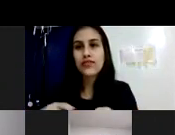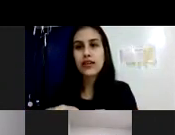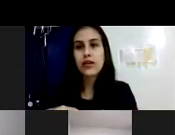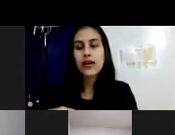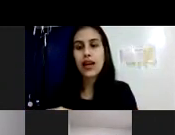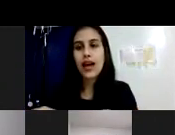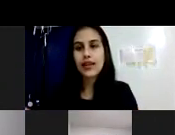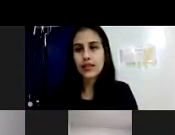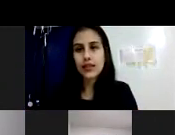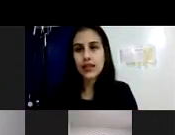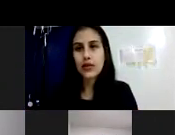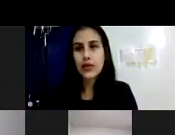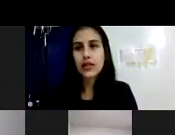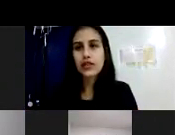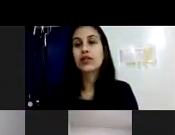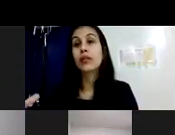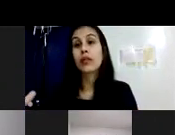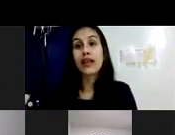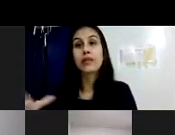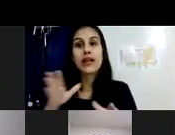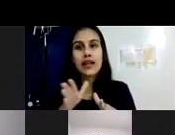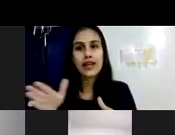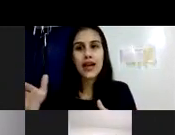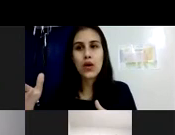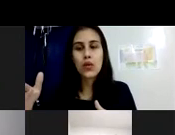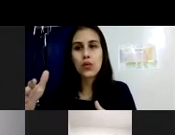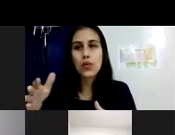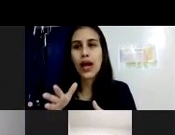que ficam claras à noite também, para